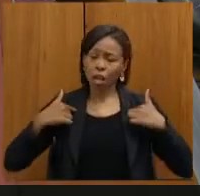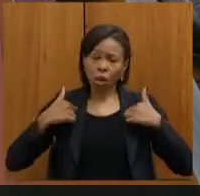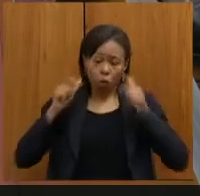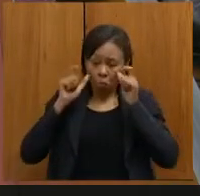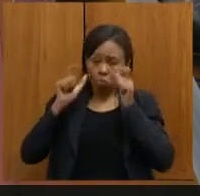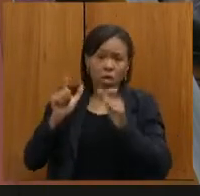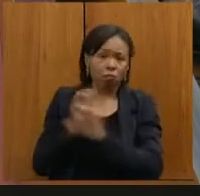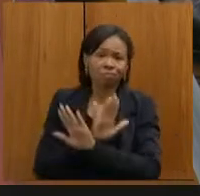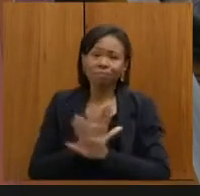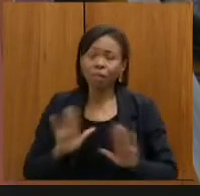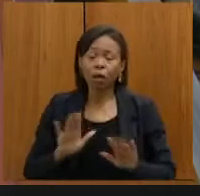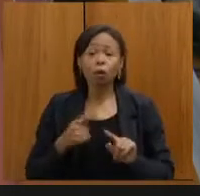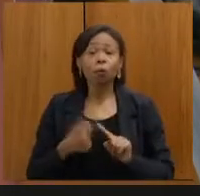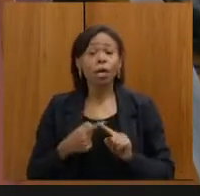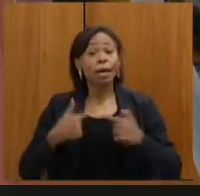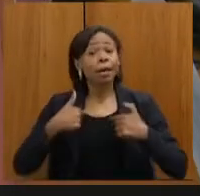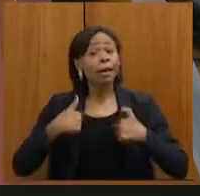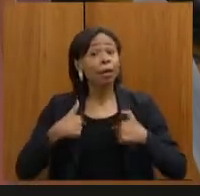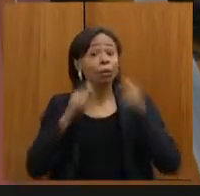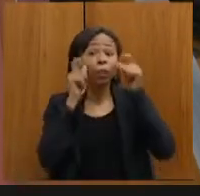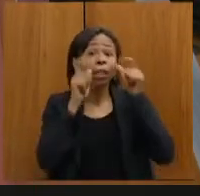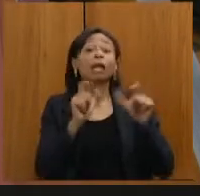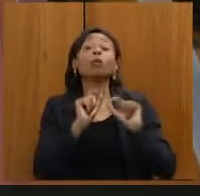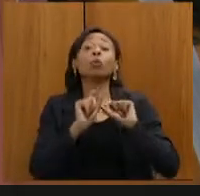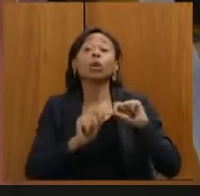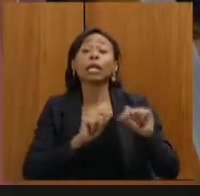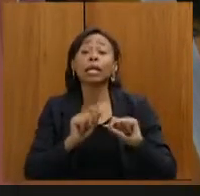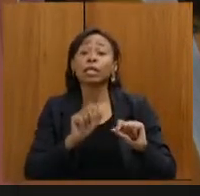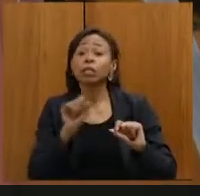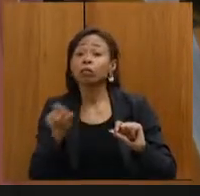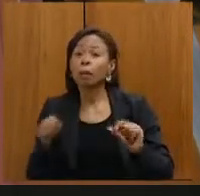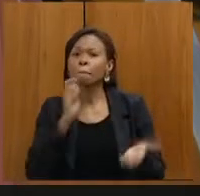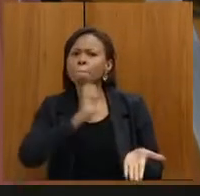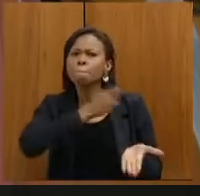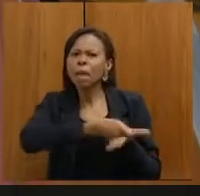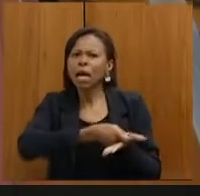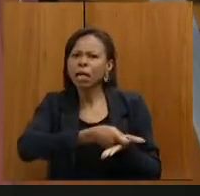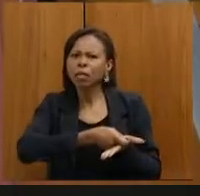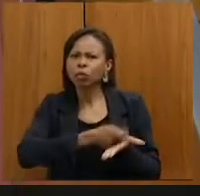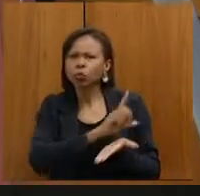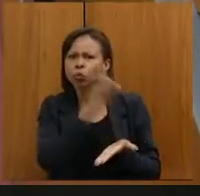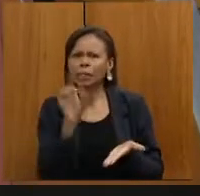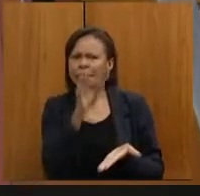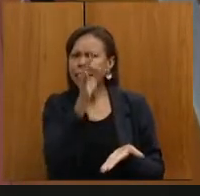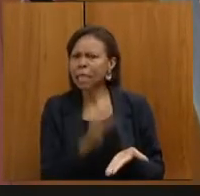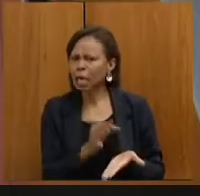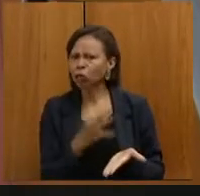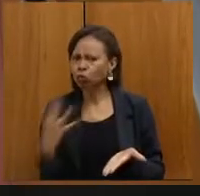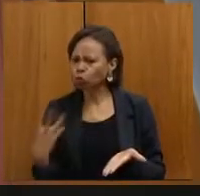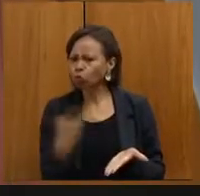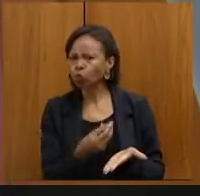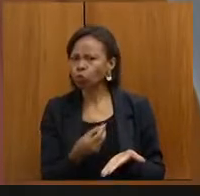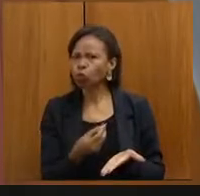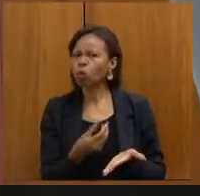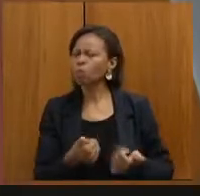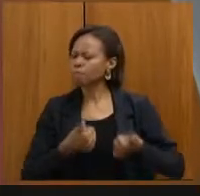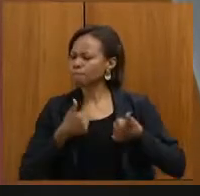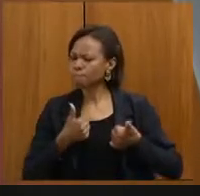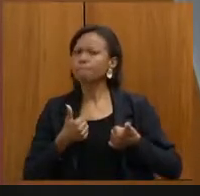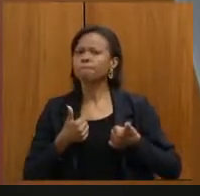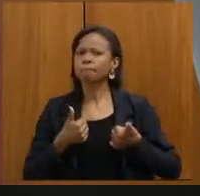a minha interessa o seguinte suas obrigações estão em dias Roberto é isso que deve nos